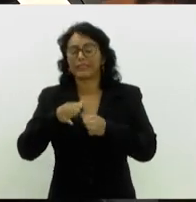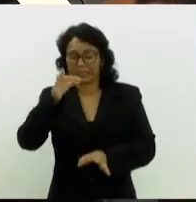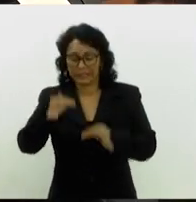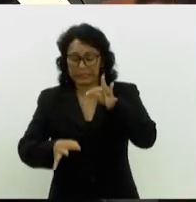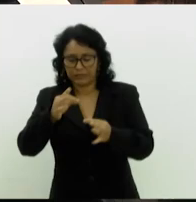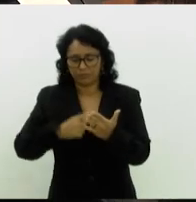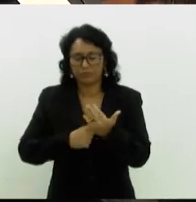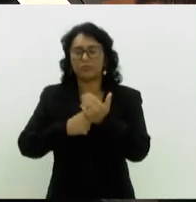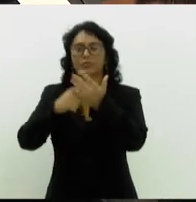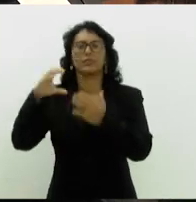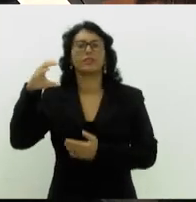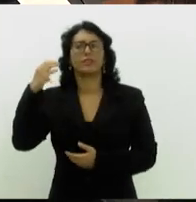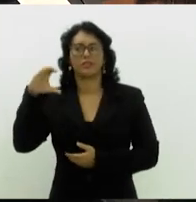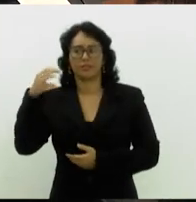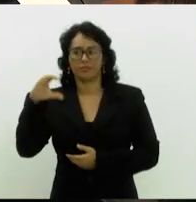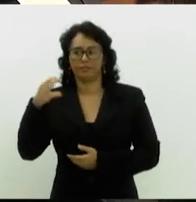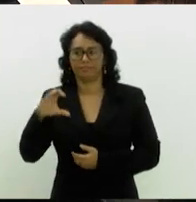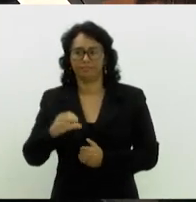deputada